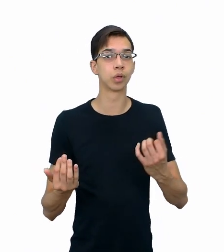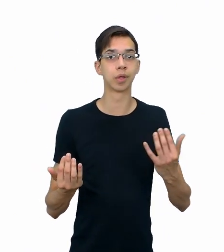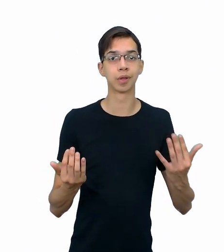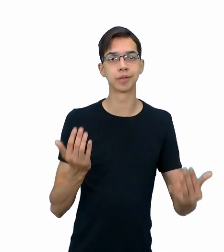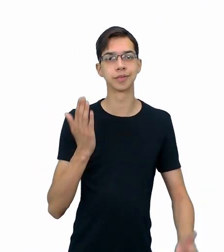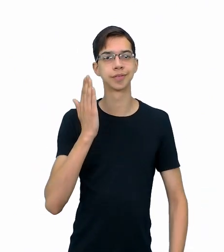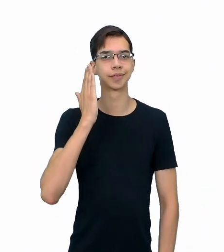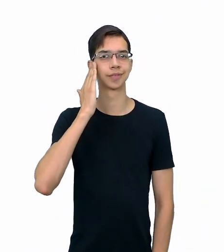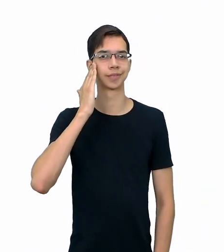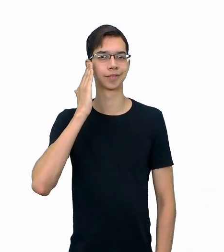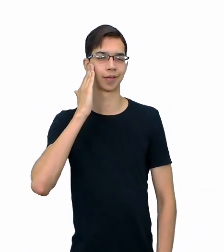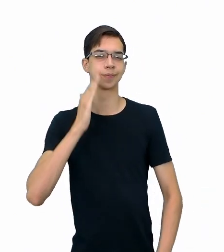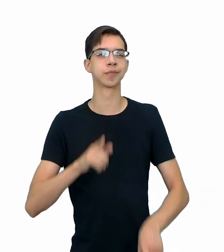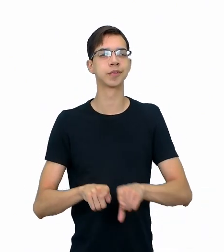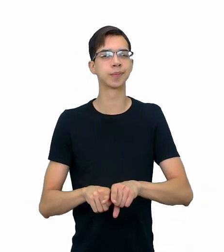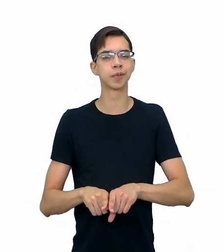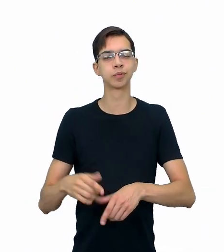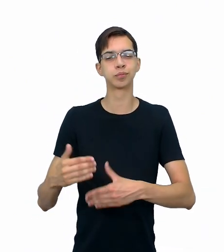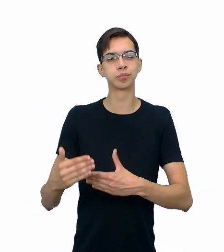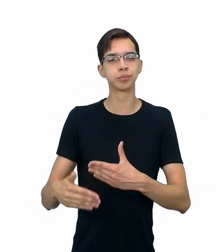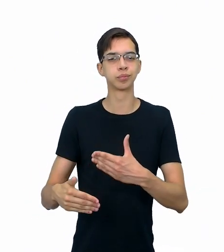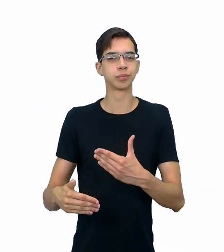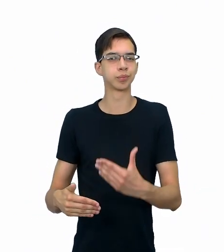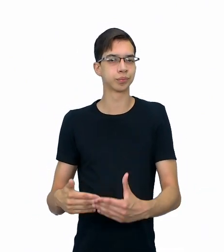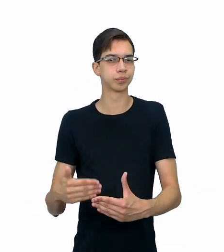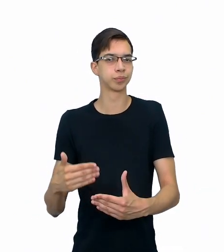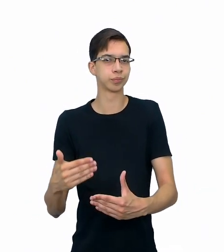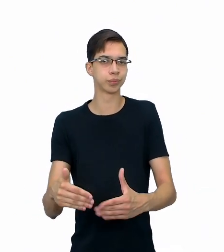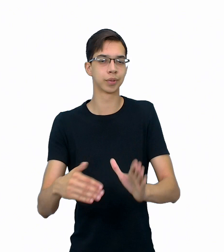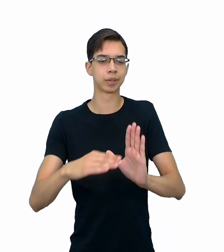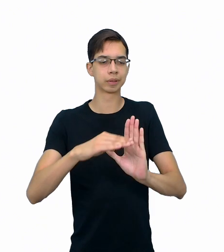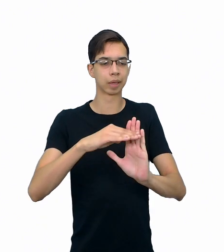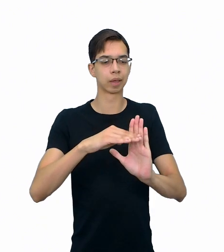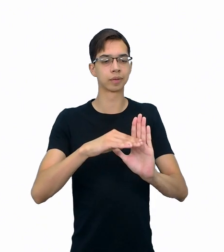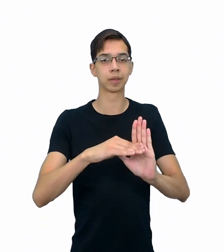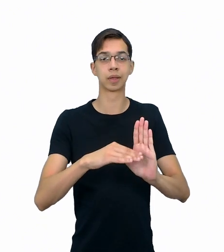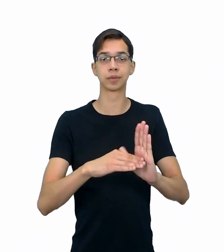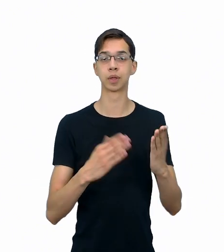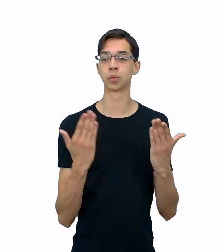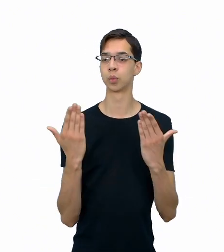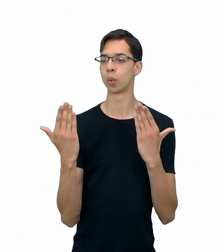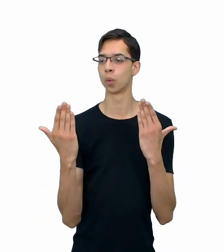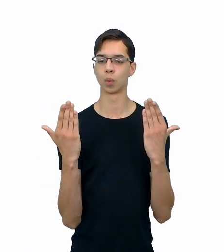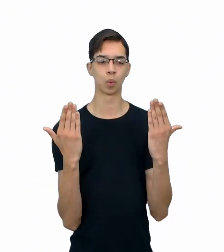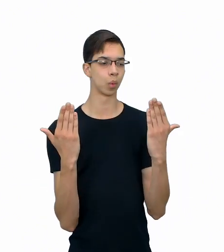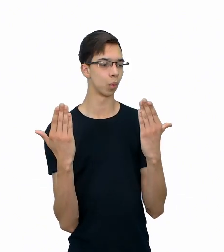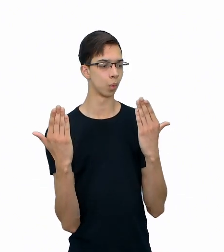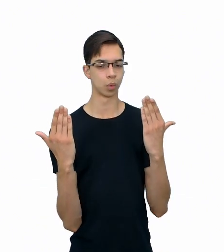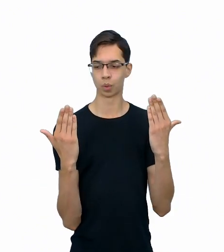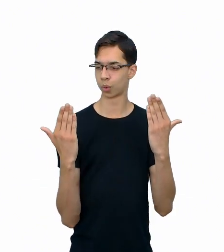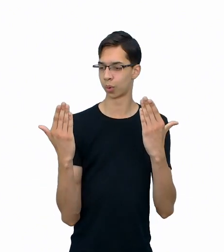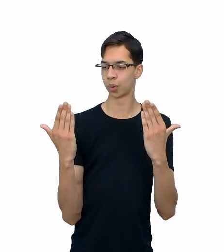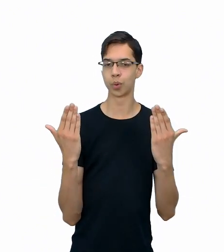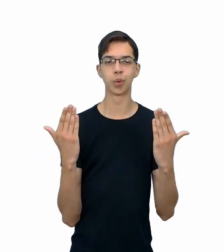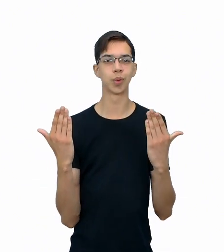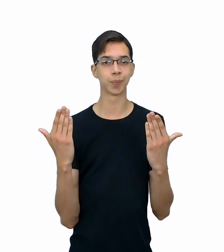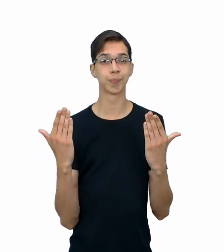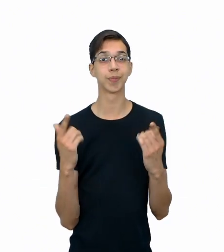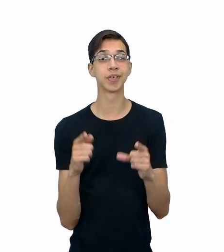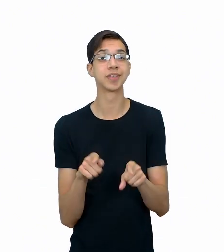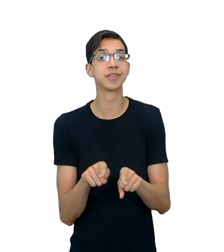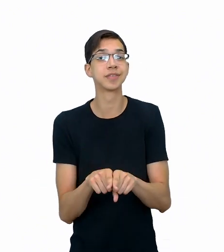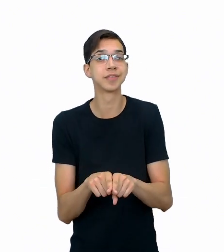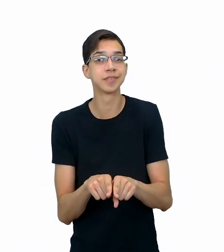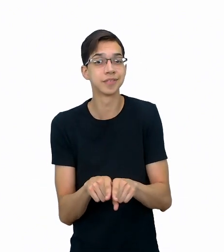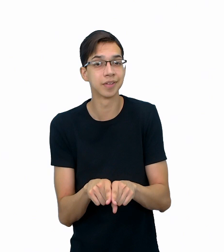ordenar, sequenciar, comparar, ou até mesmo dar uma identidade, né, como é o exemplo